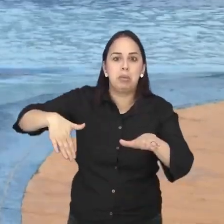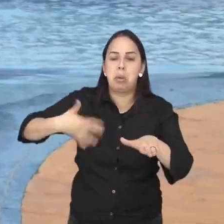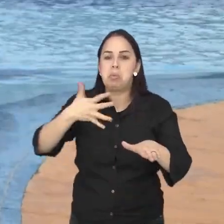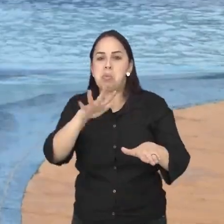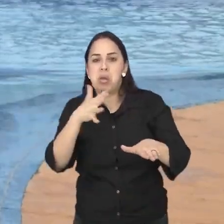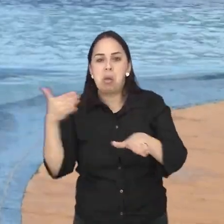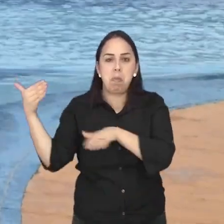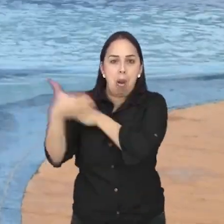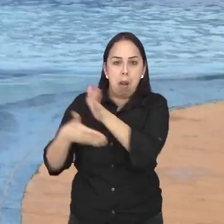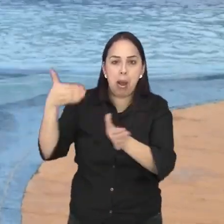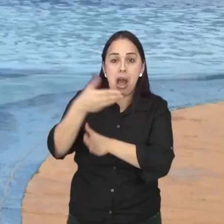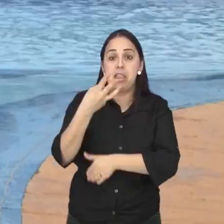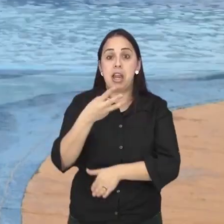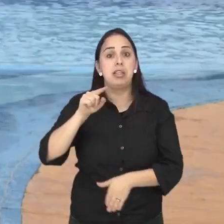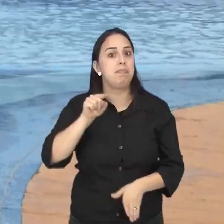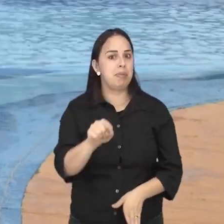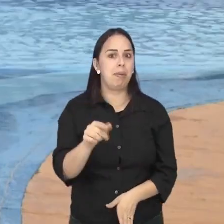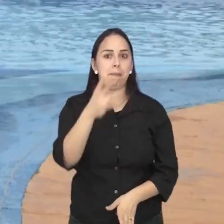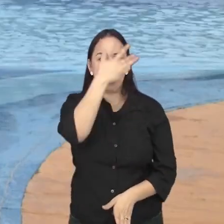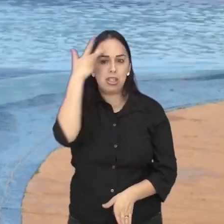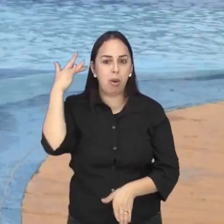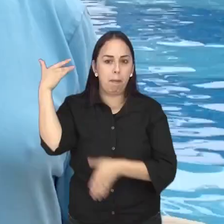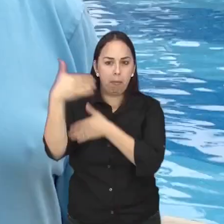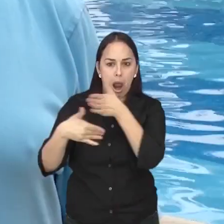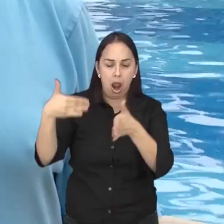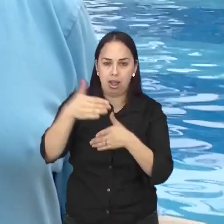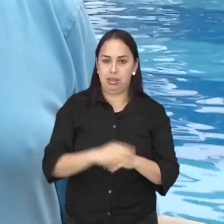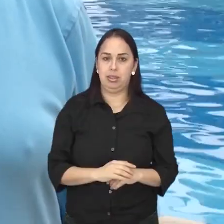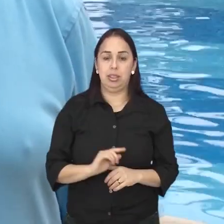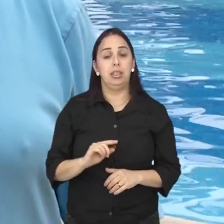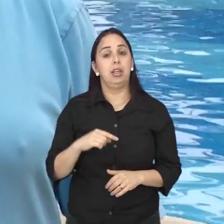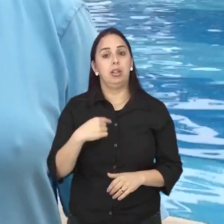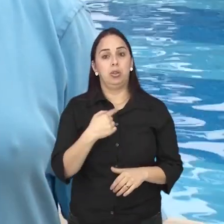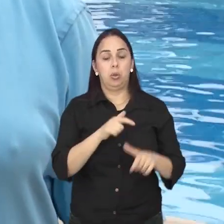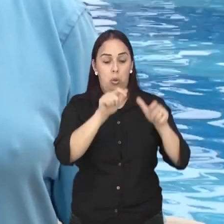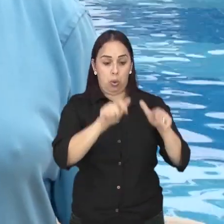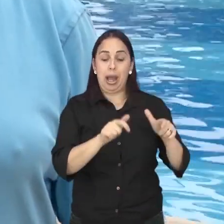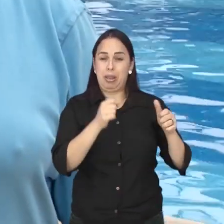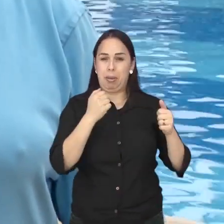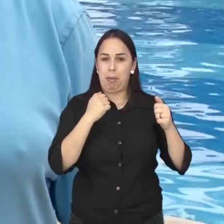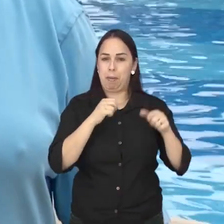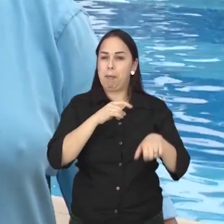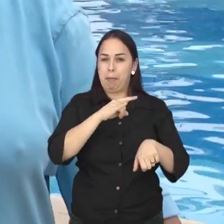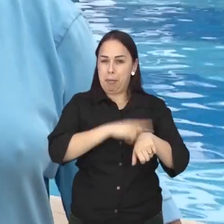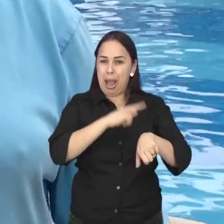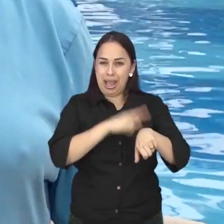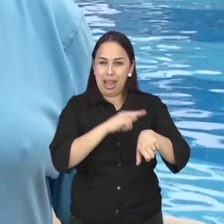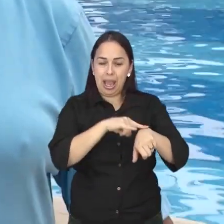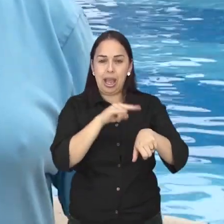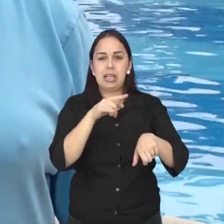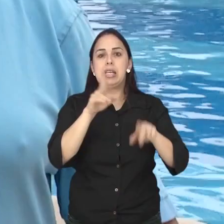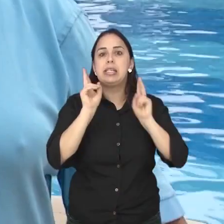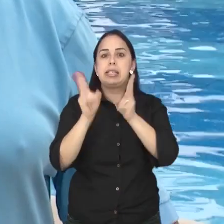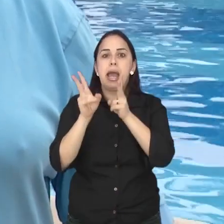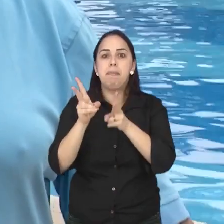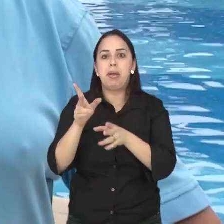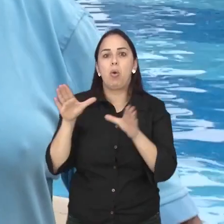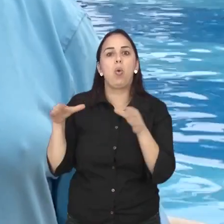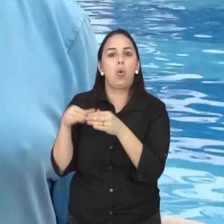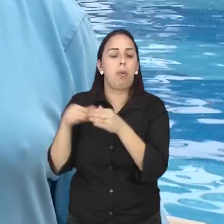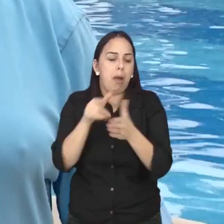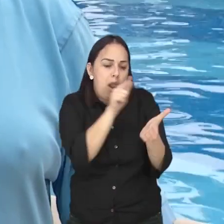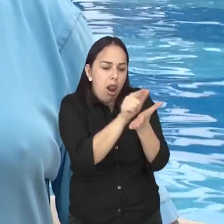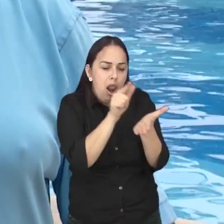piscinas chegam a receber mais de 3.000 banhistas. A gente mantém no vestiário, né, tem o pessoal sempre, né, na